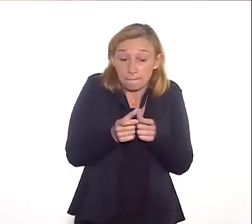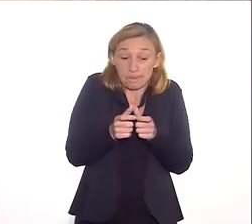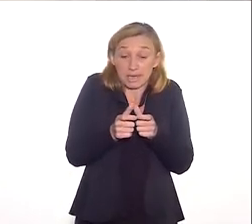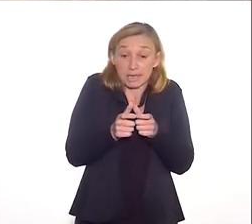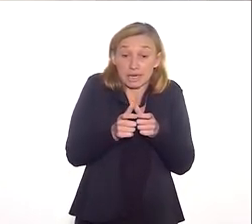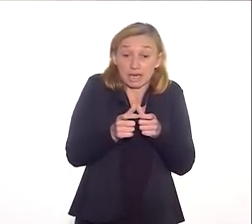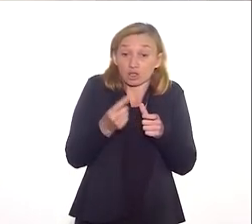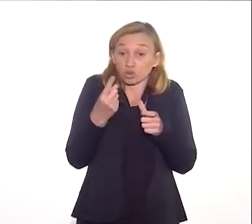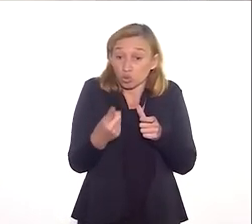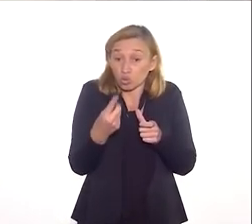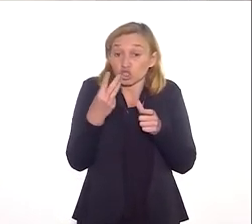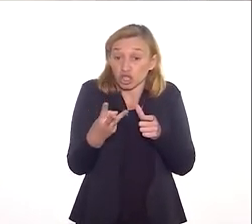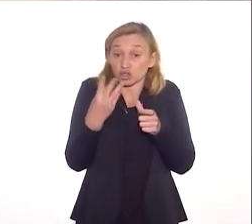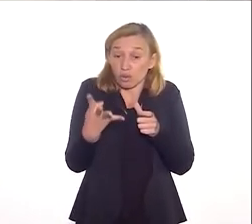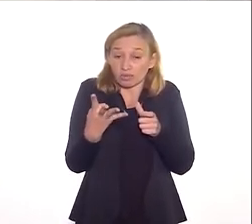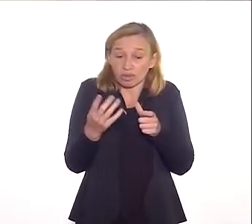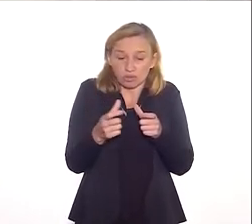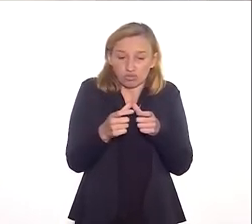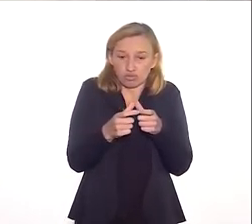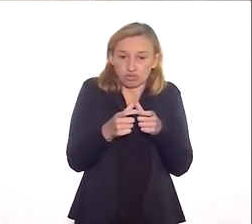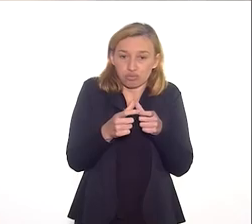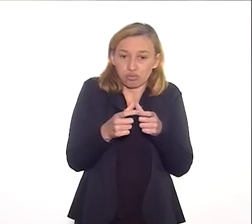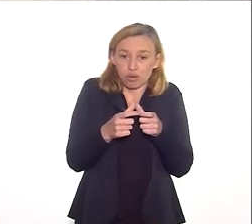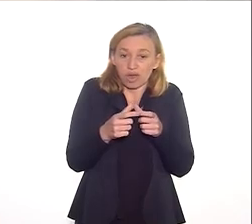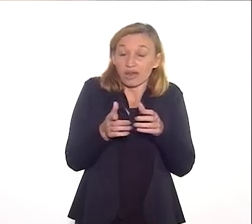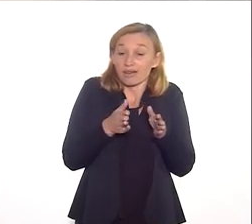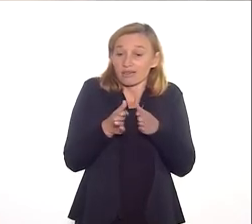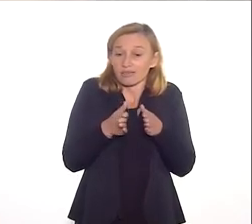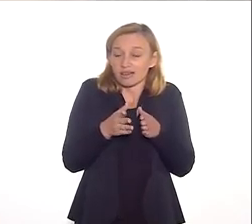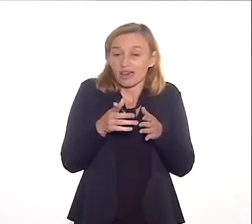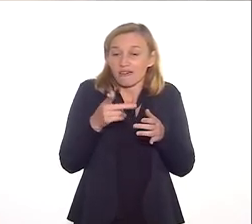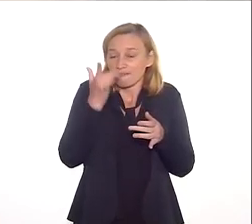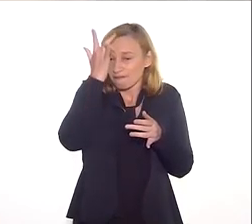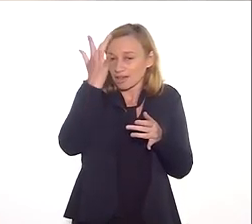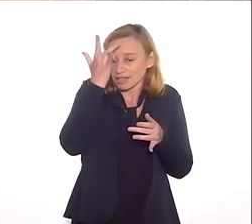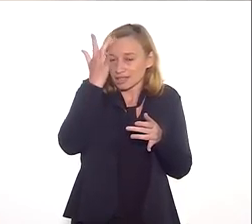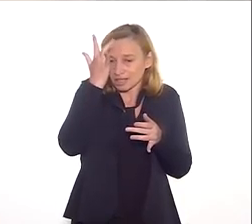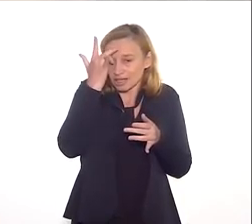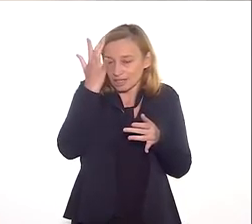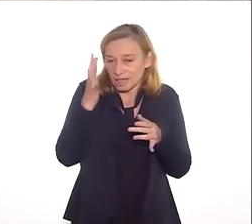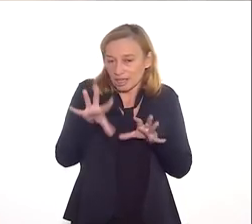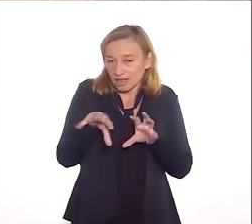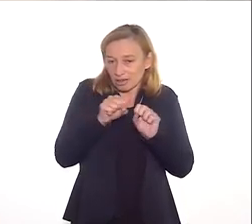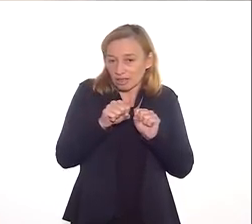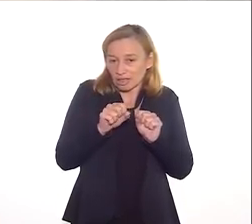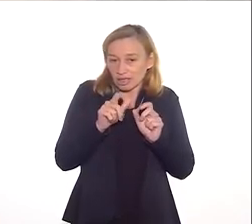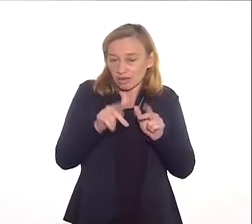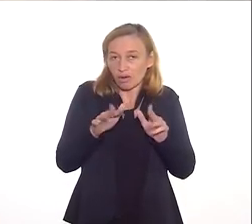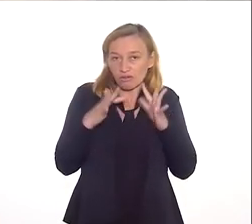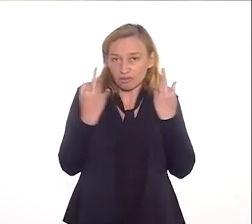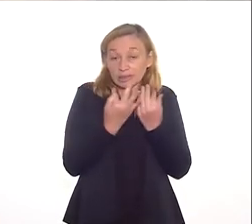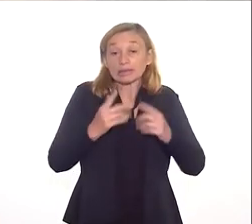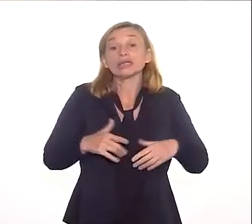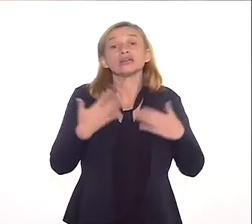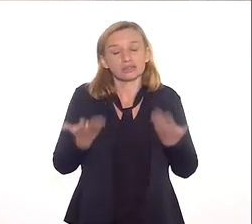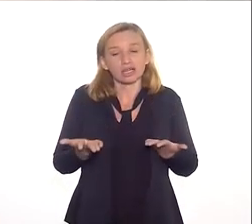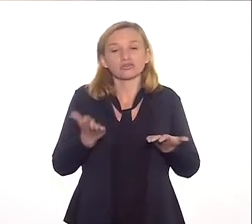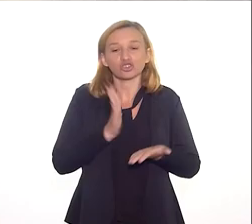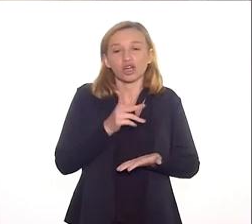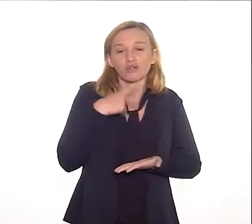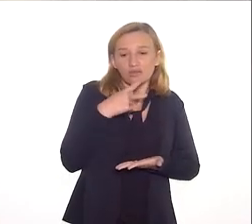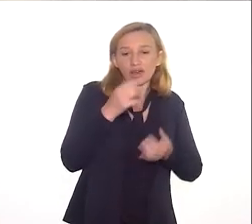ambientes, o que faz com que o adensamento populacional facilite a infecção cruzada dessas pessoas da mesma família. Então,